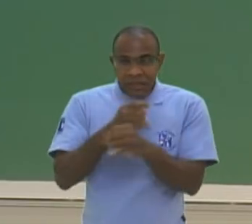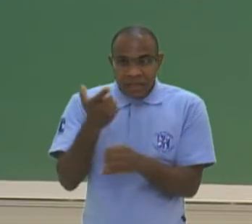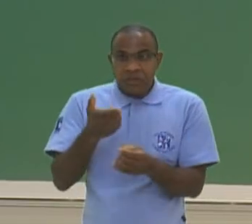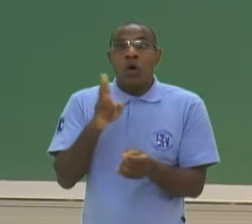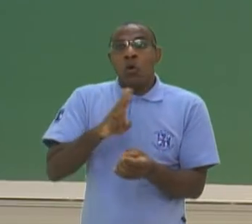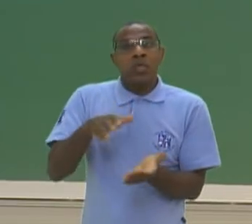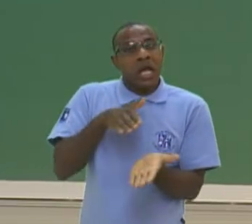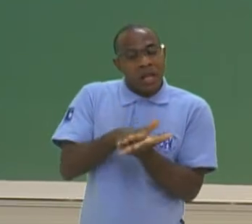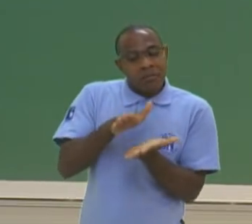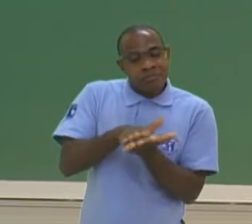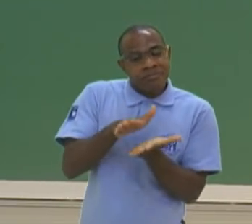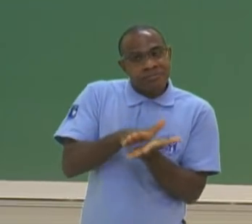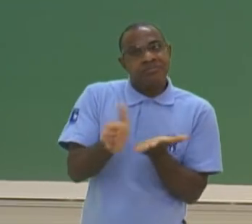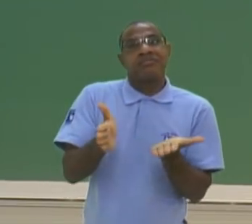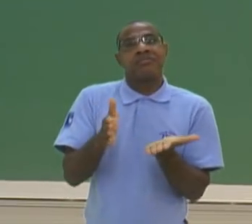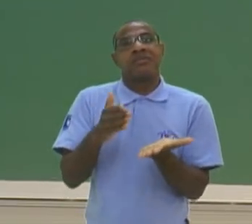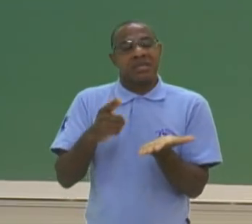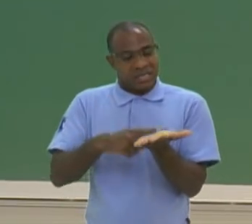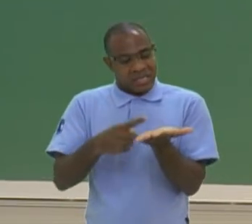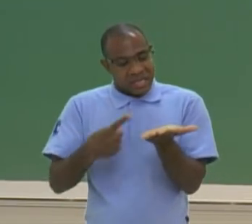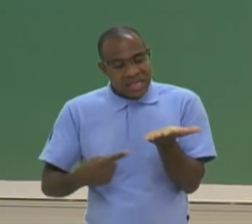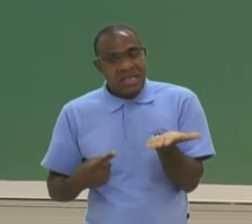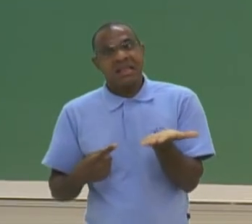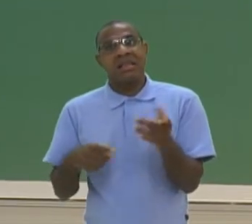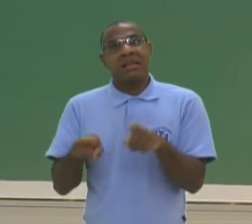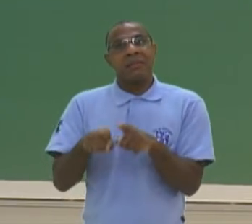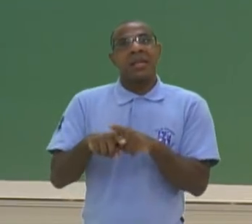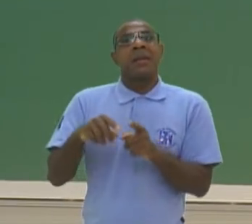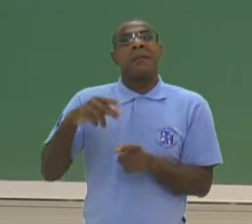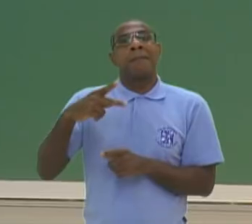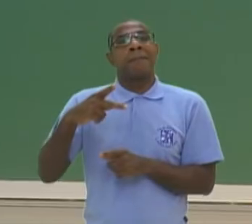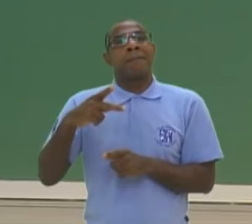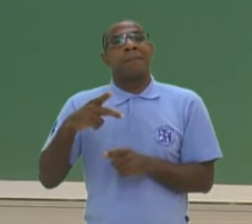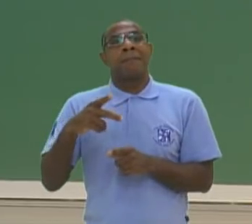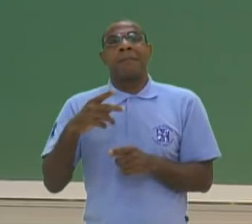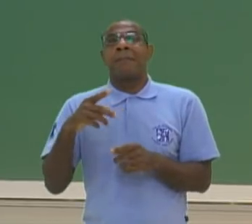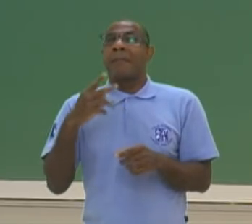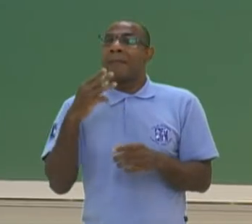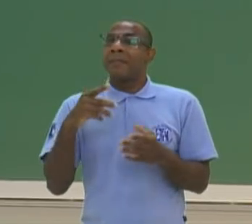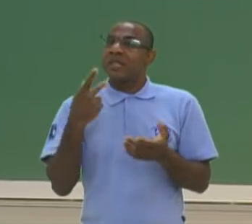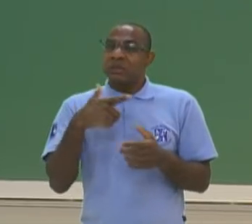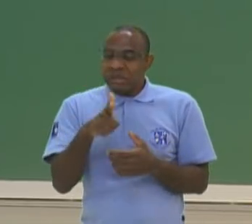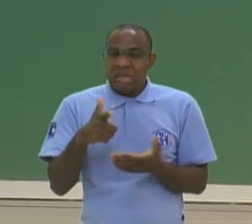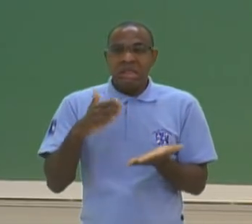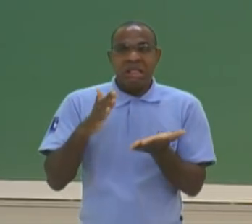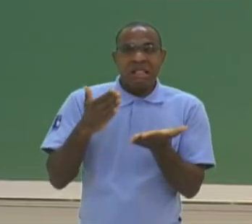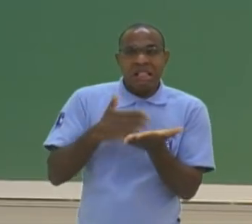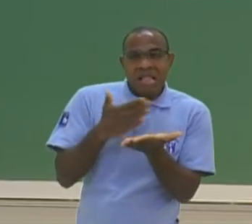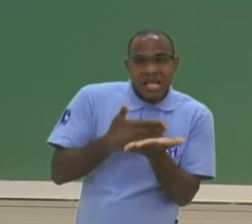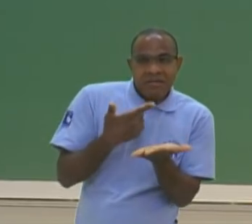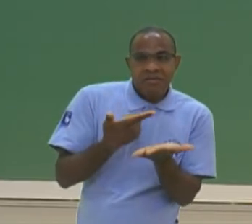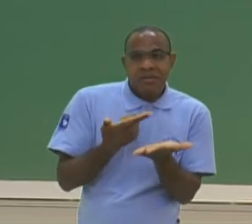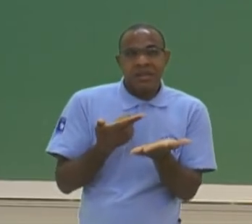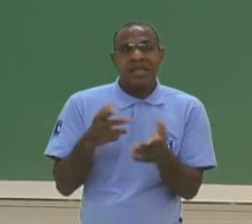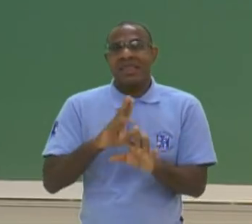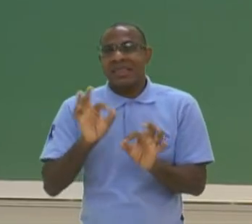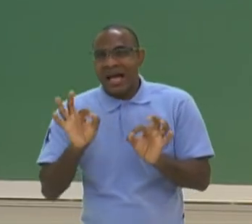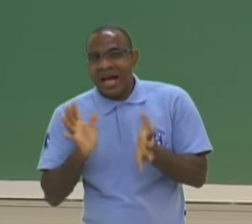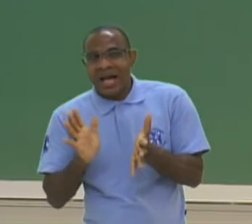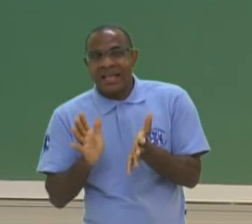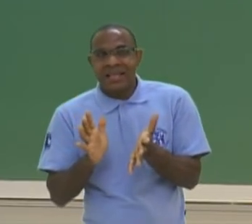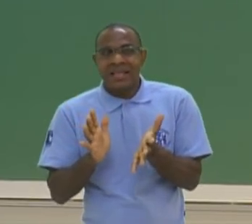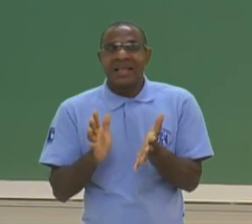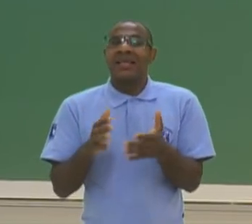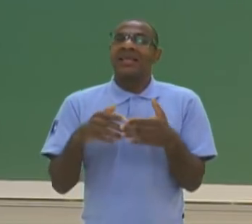impresso, usa o PDF. Se você não tem livro nem em PDF, manda mensagem para o seu professor no mural. Se você não tem como mandar mensagem